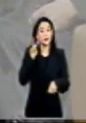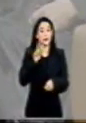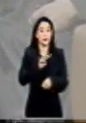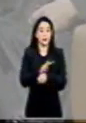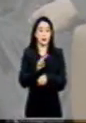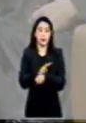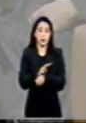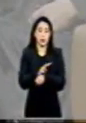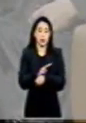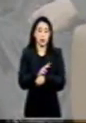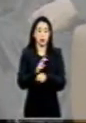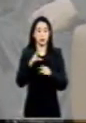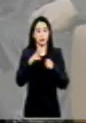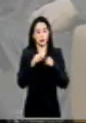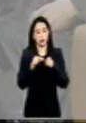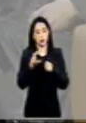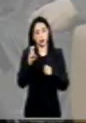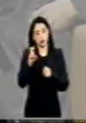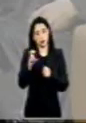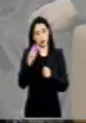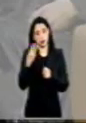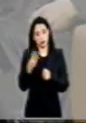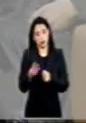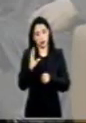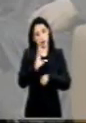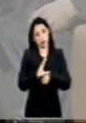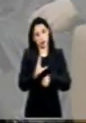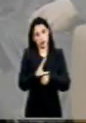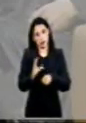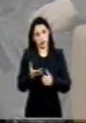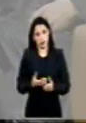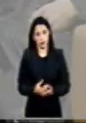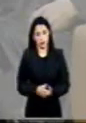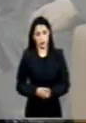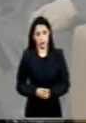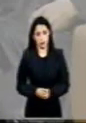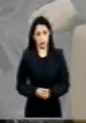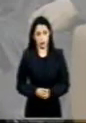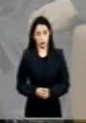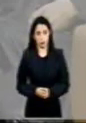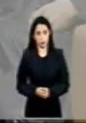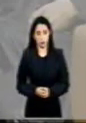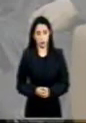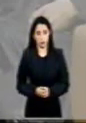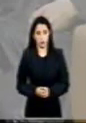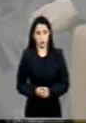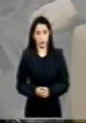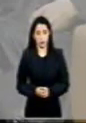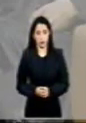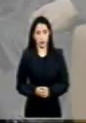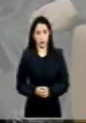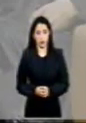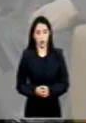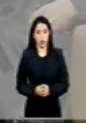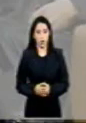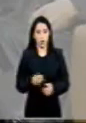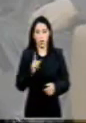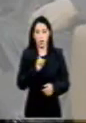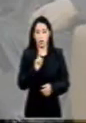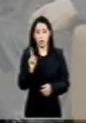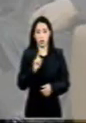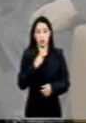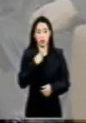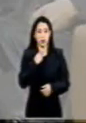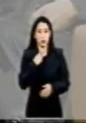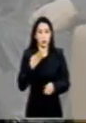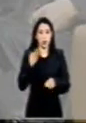do artigo 53 da Constituição Federal. A inviolabilidade de sede também chamada imunidade